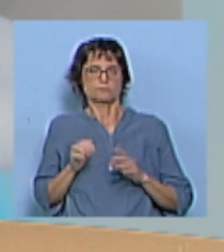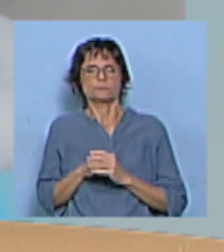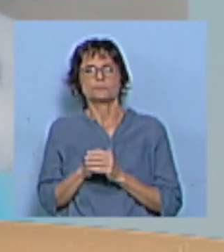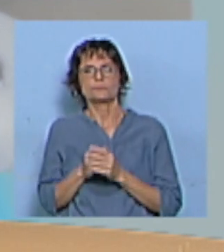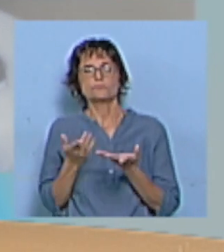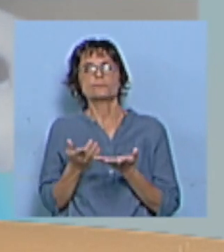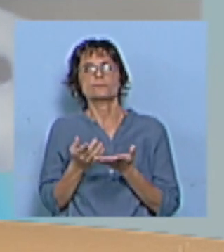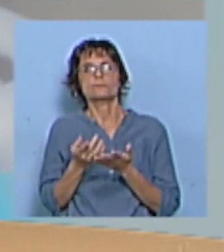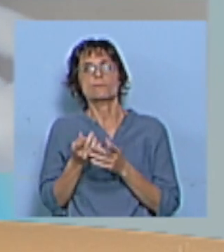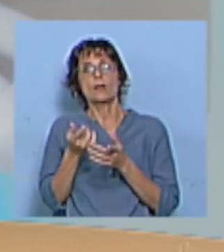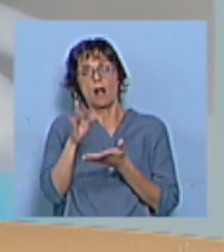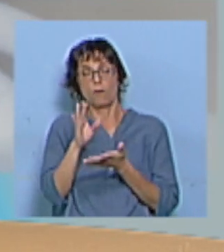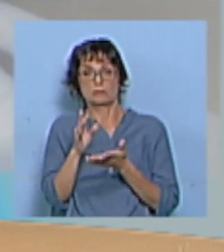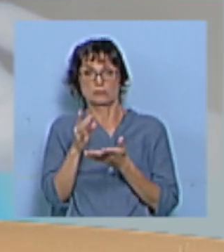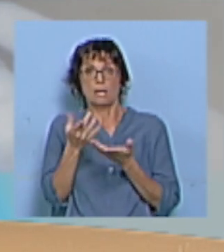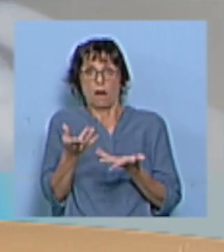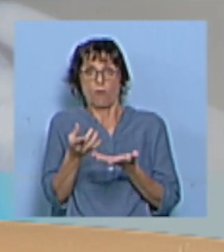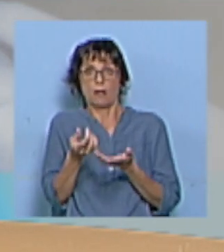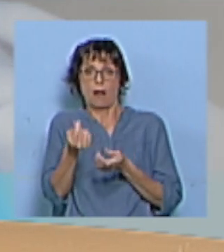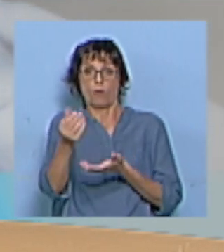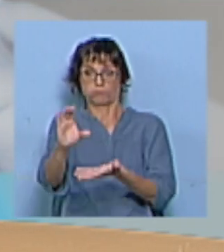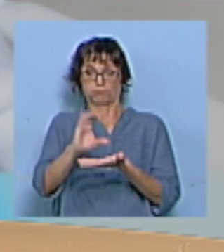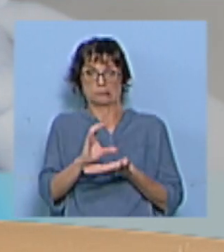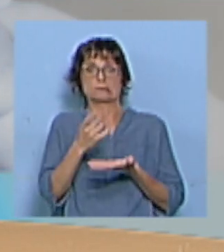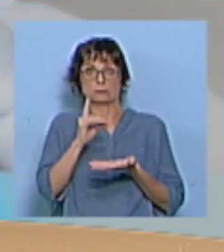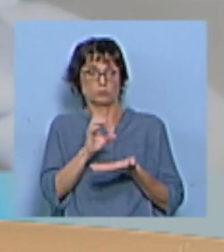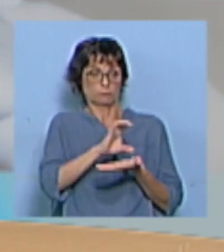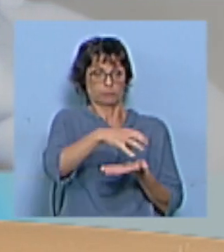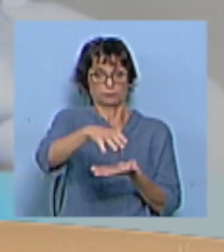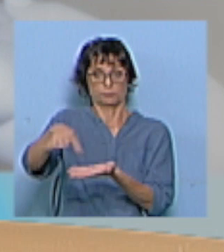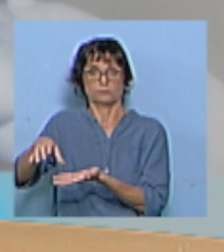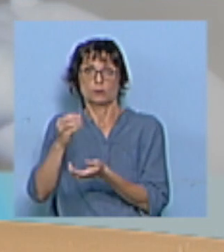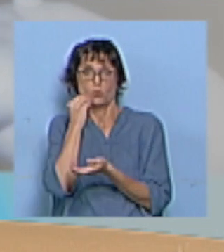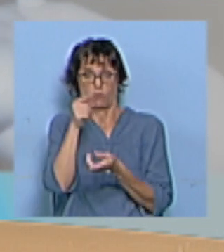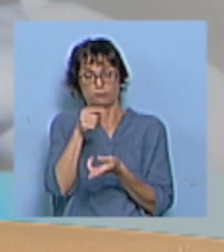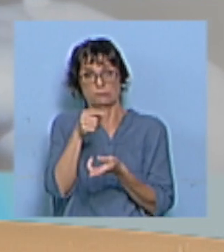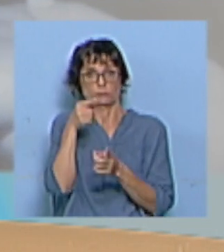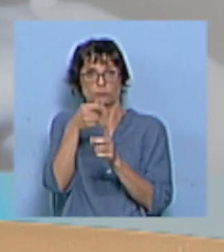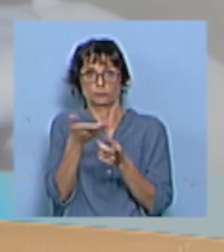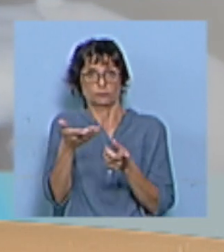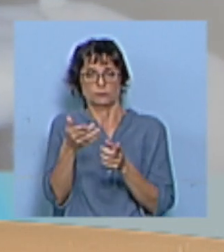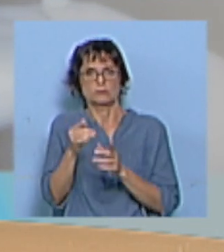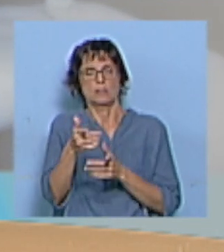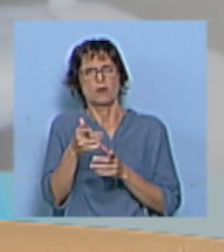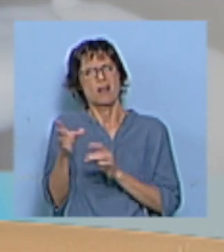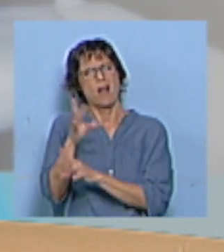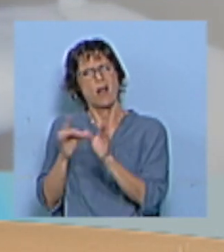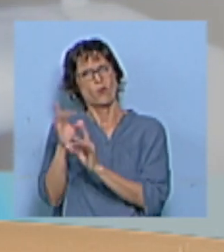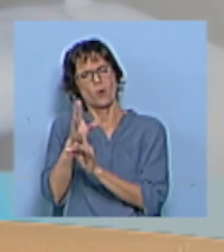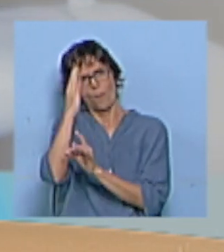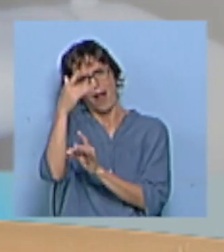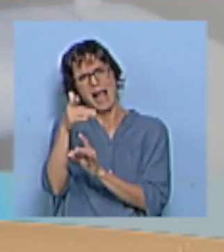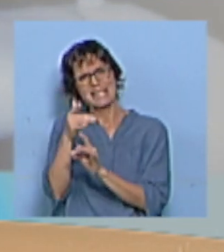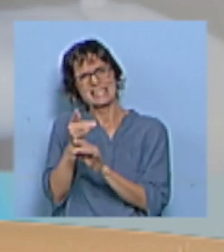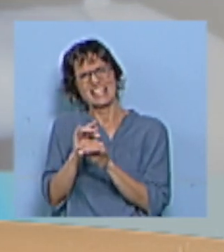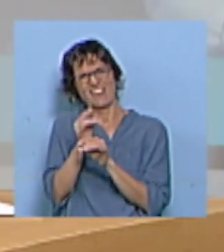essa aplicação do dinheiro, porque é o desafio, aplicar bem o dinheiro entre nós, a Europa sai fragilizada deste processo negocial?